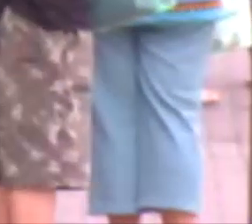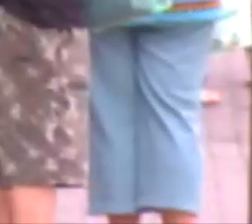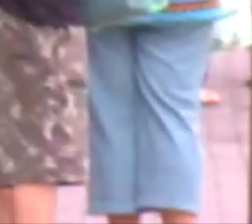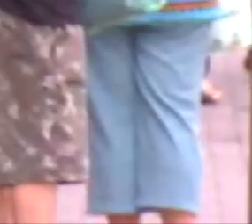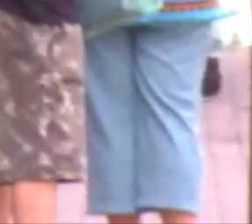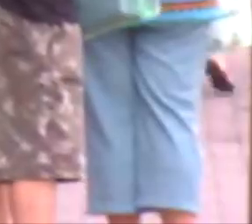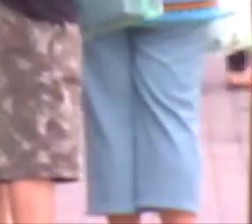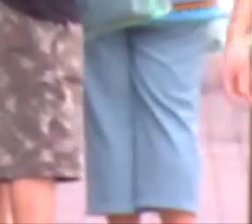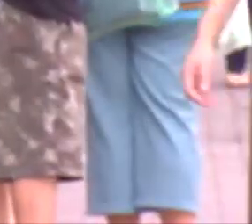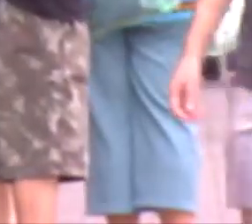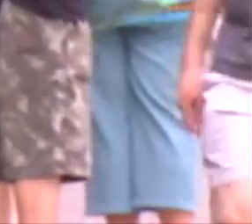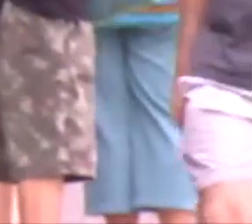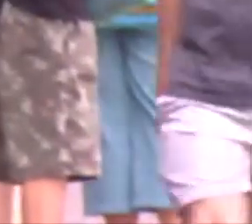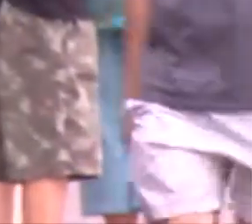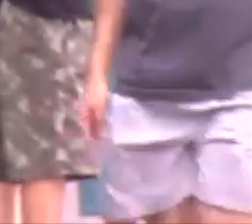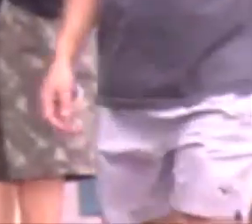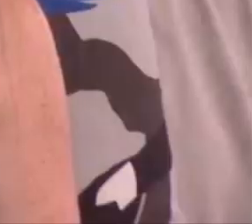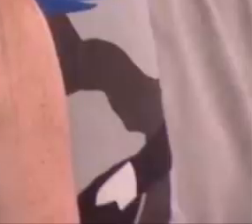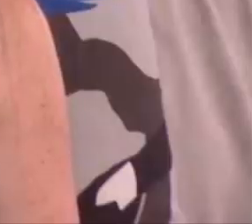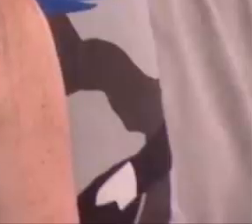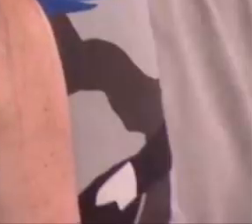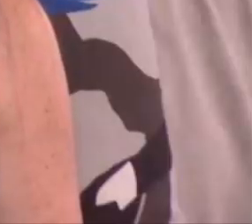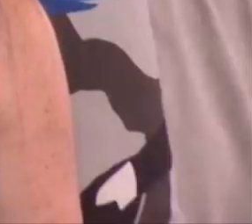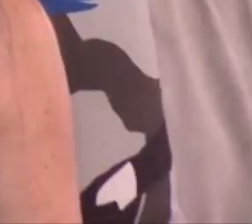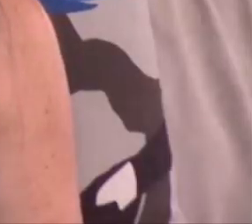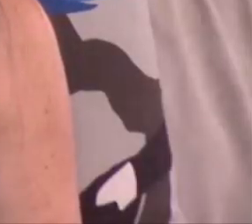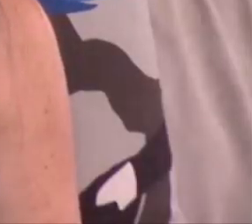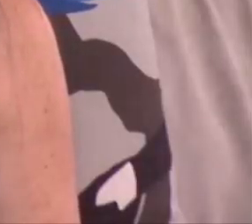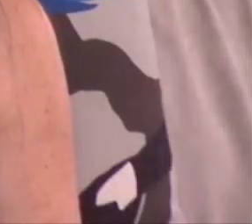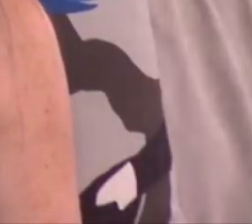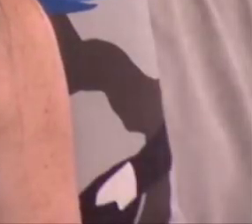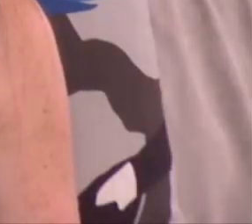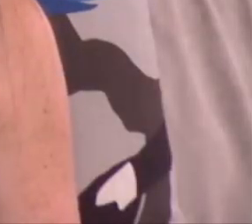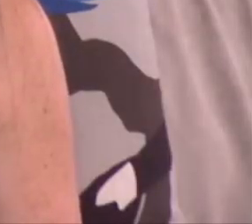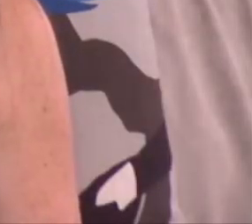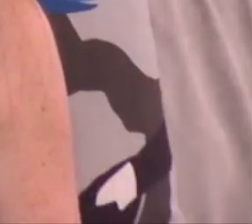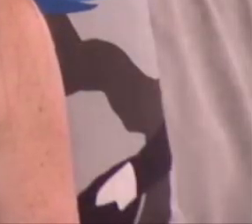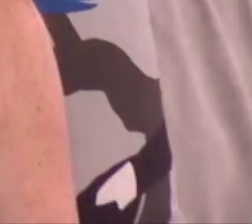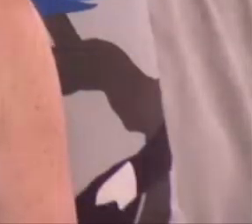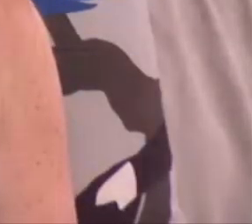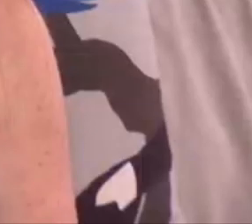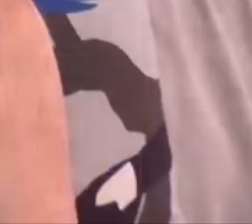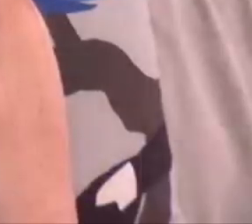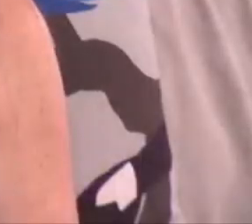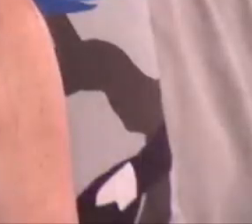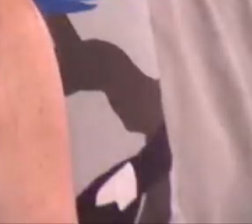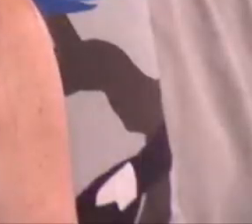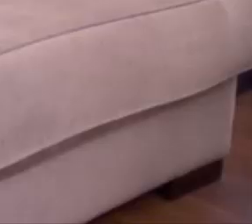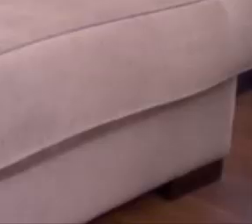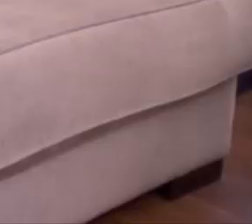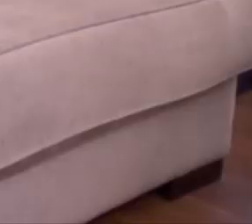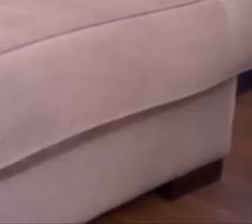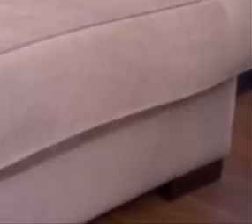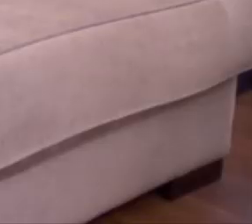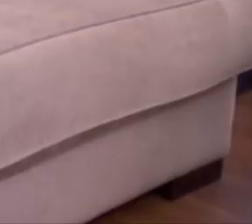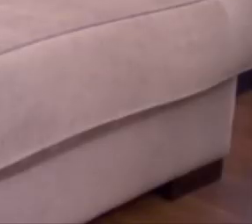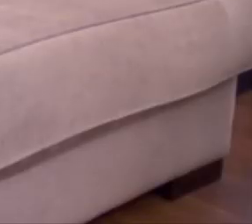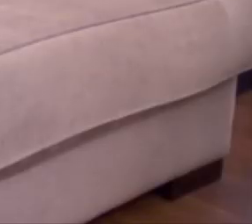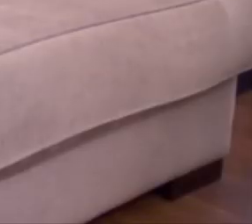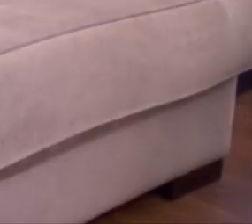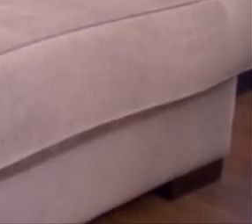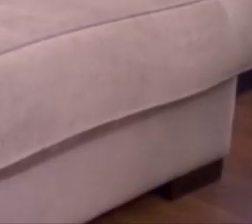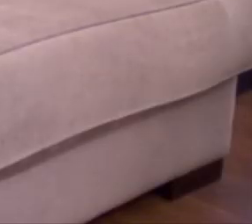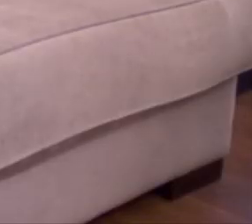riscos de morte em até 80%. Com experiência de mais de 20 anos cuidando da saúde da mulher, Eliana